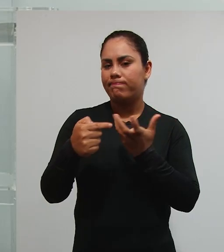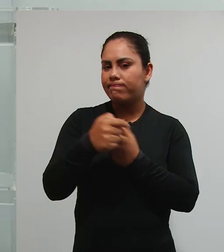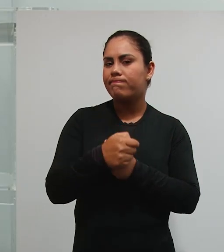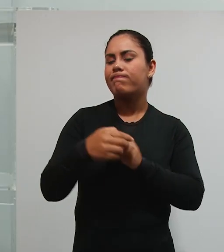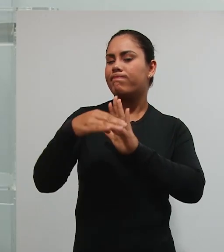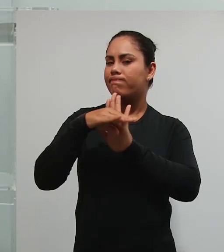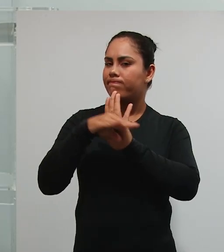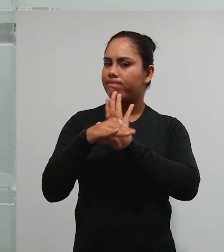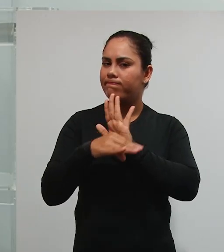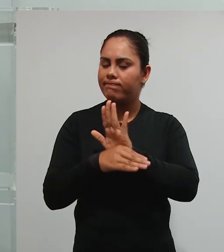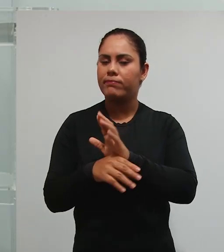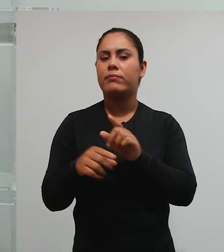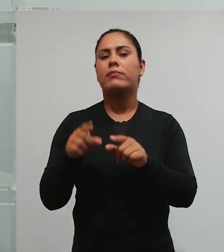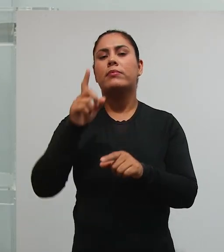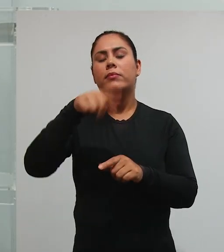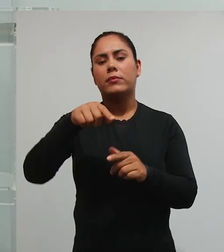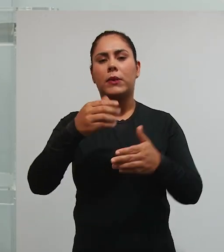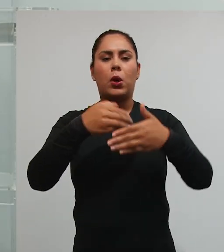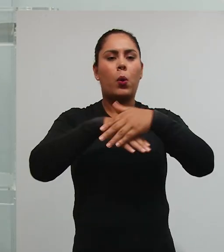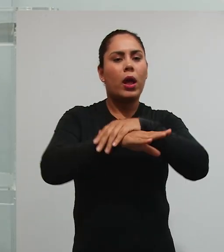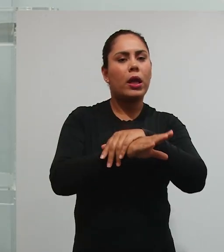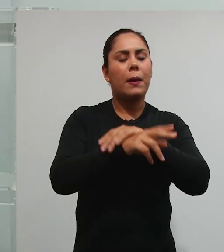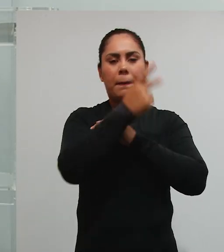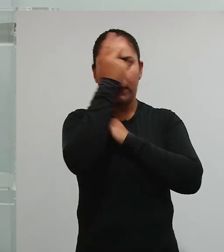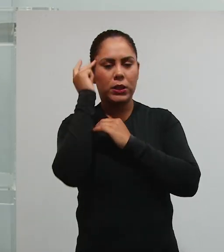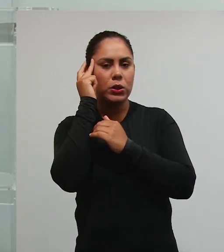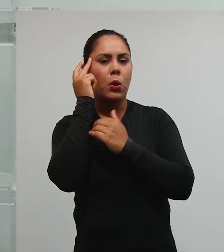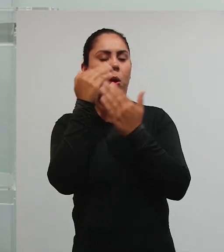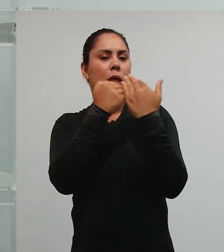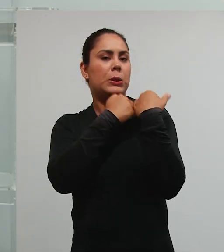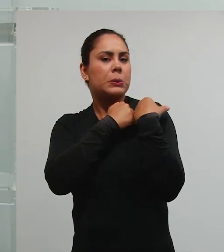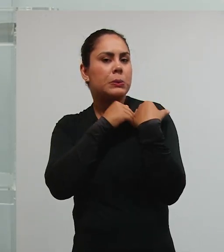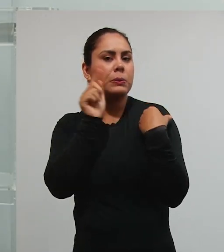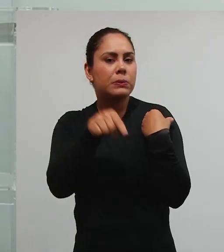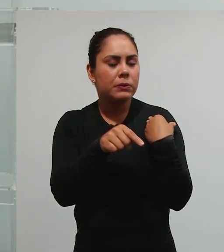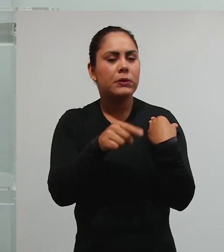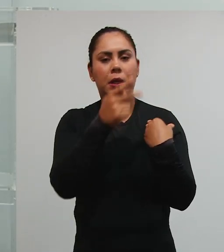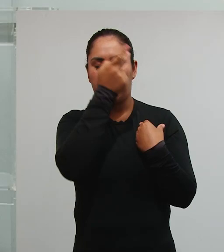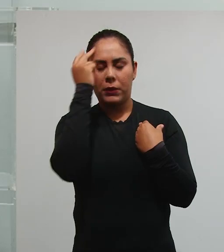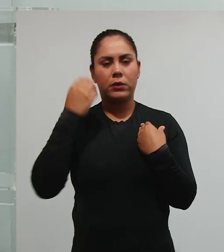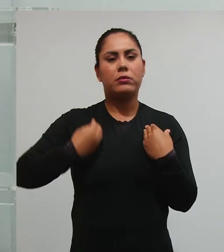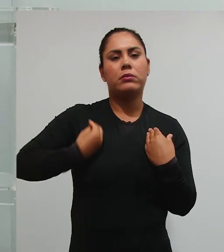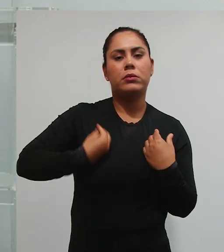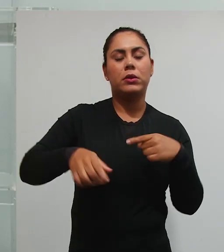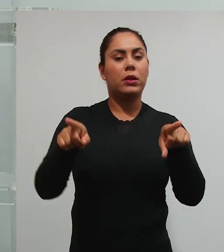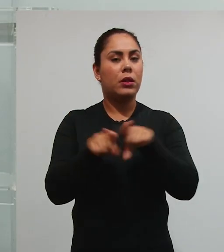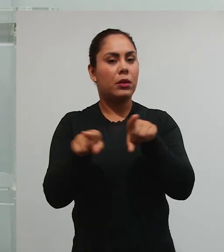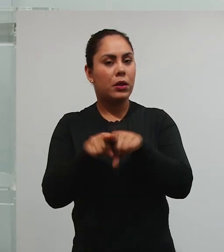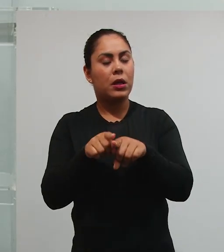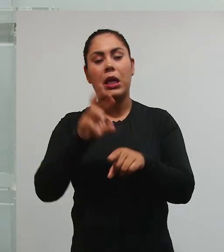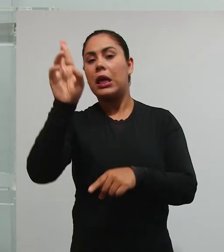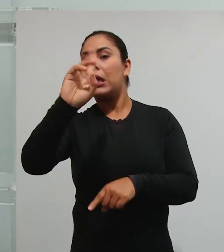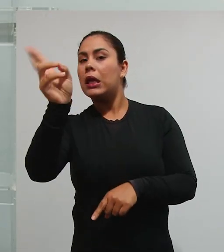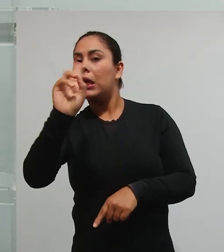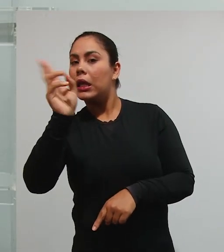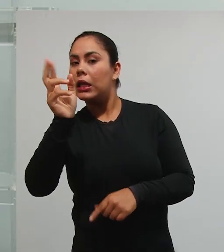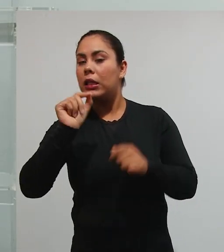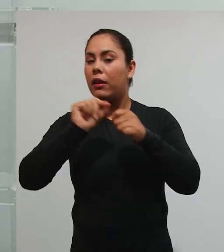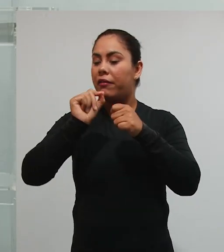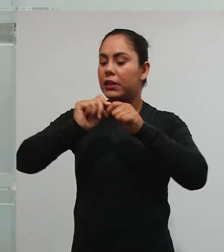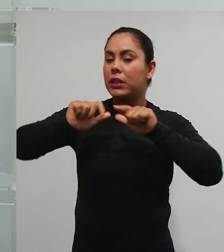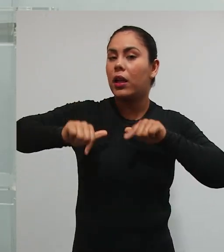de autorização, tanto para resguardo das pessoas que estão participando, quanto para o resguardo de quem